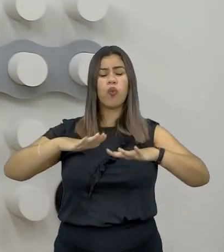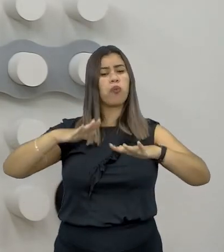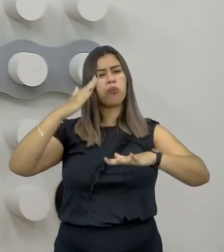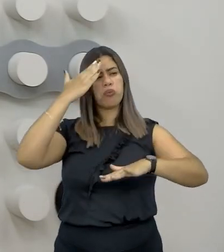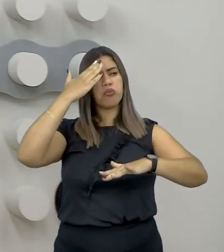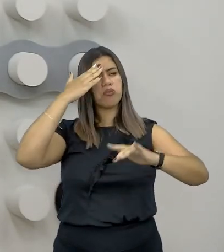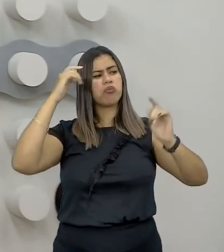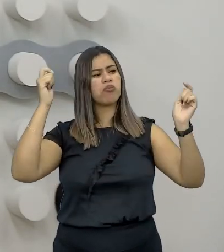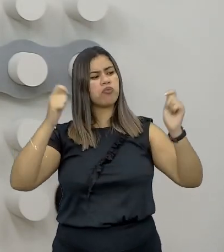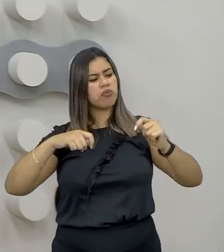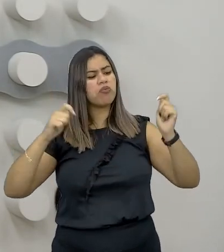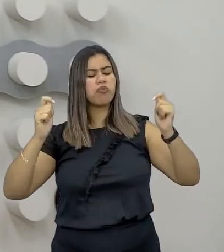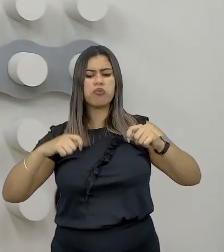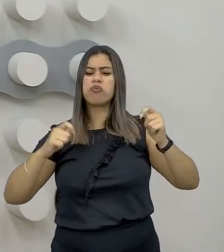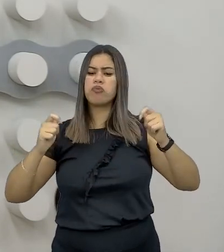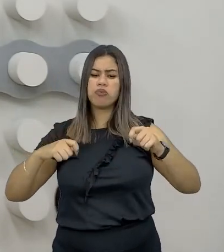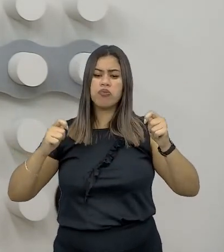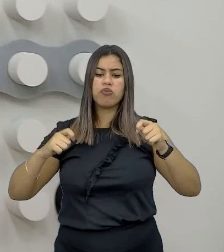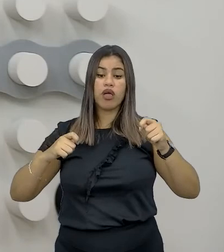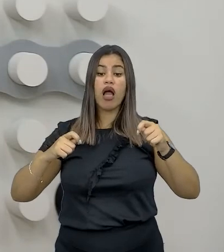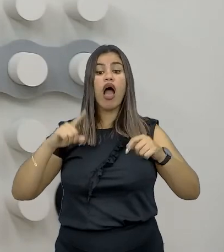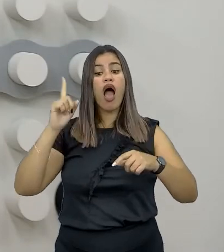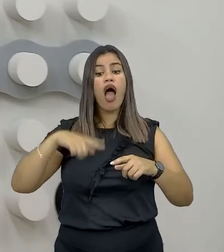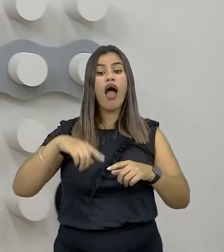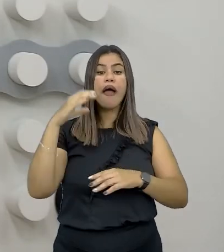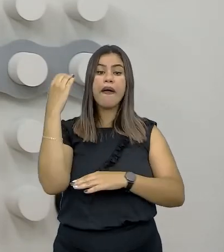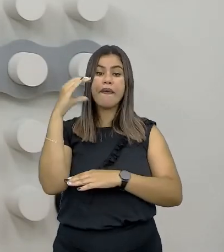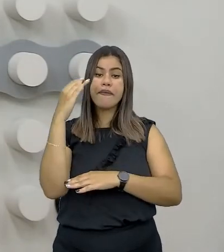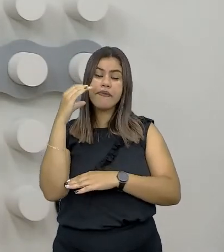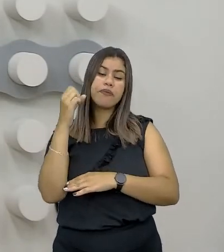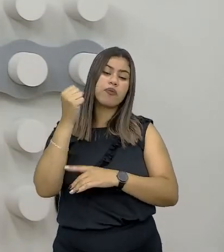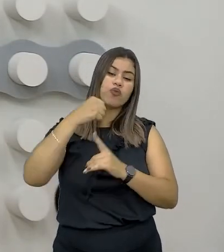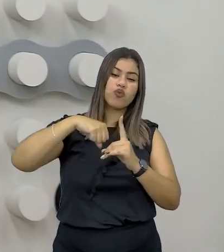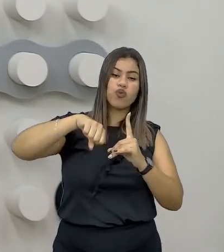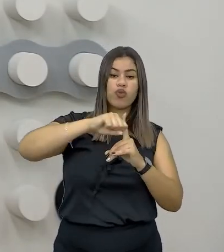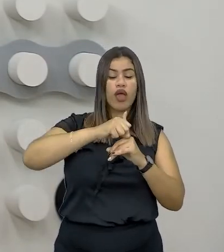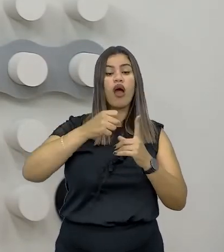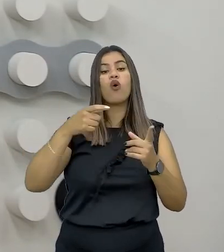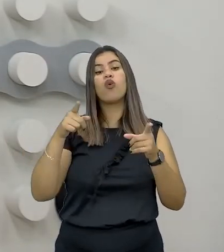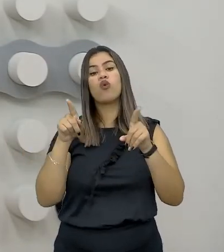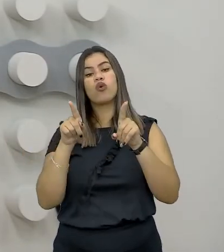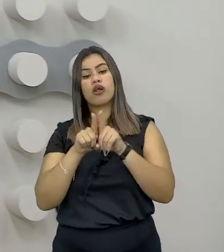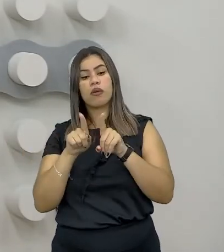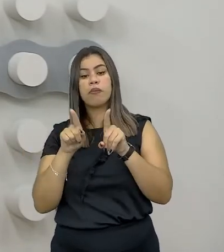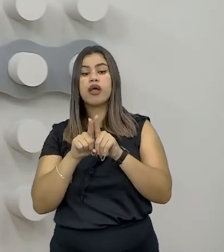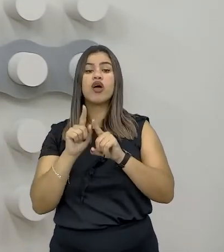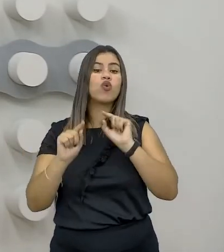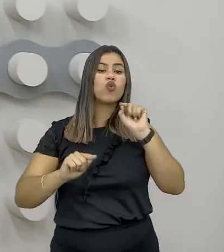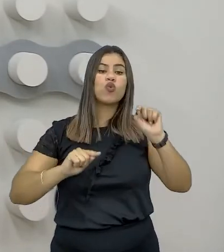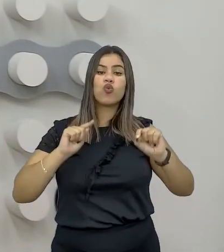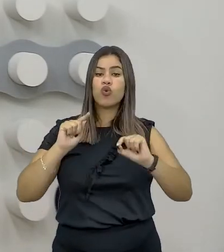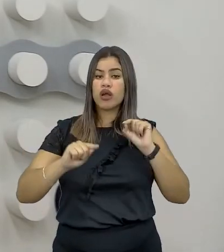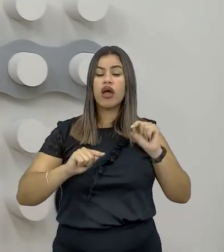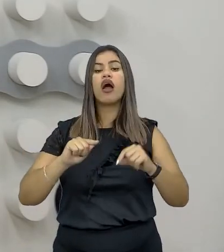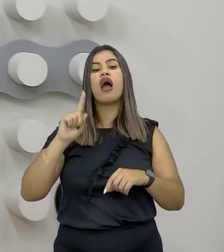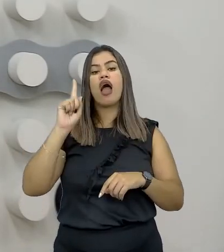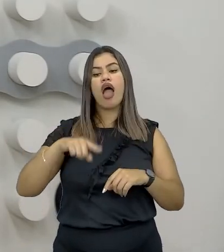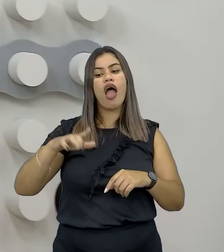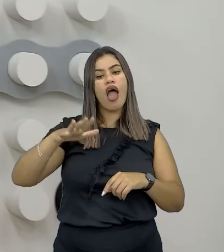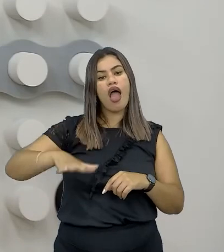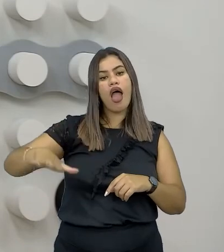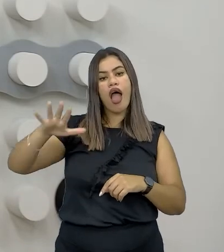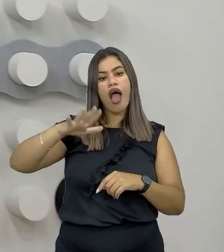É denominador comum para ciências sociais, né, para sociologia, é um denominador comum para outras áreas das